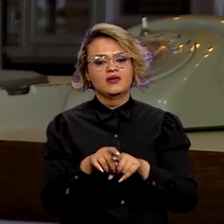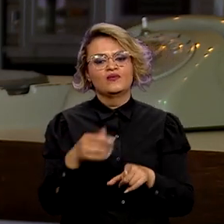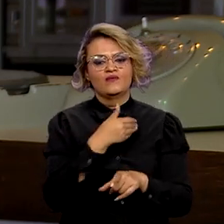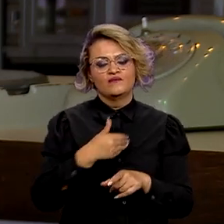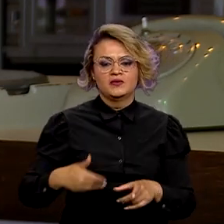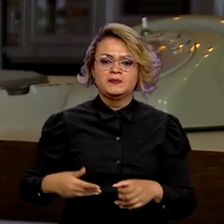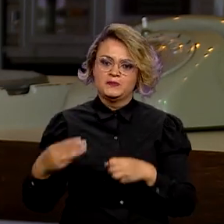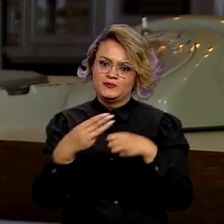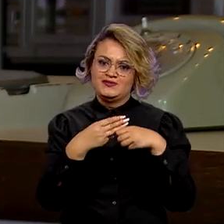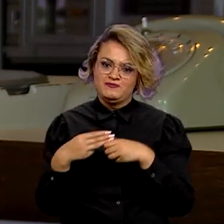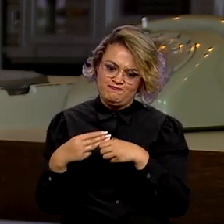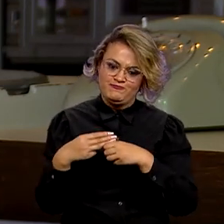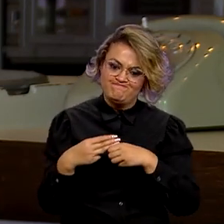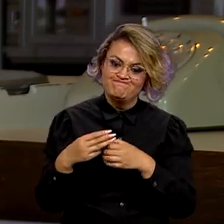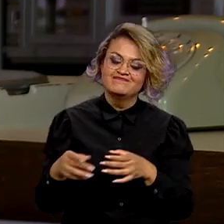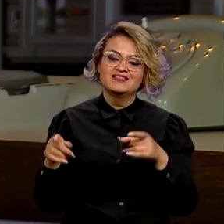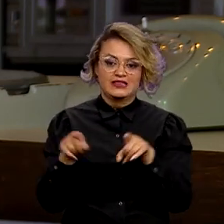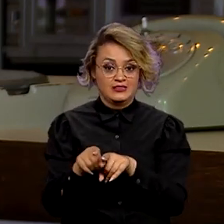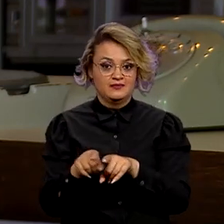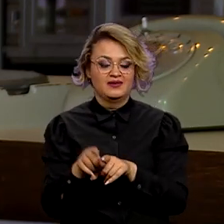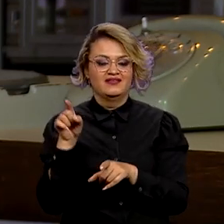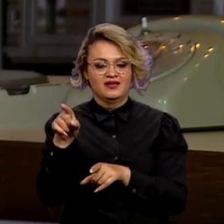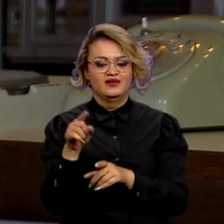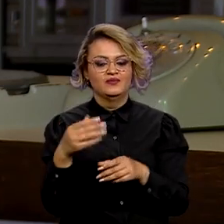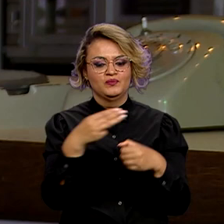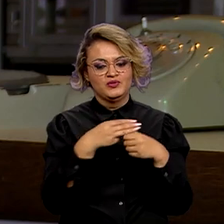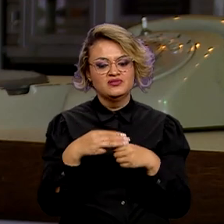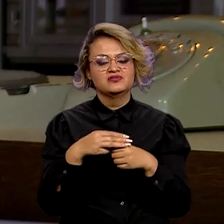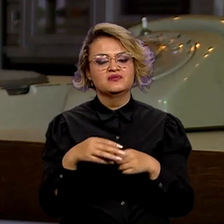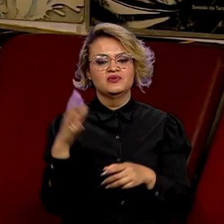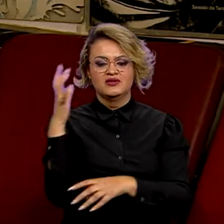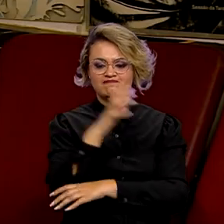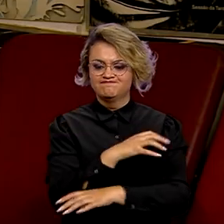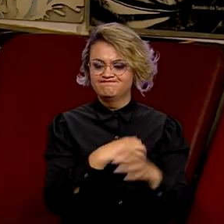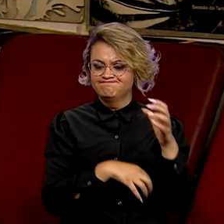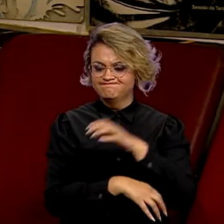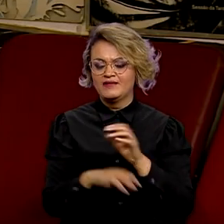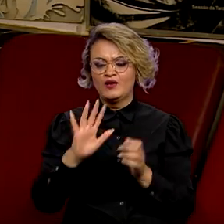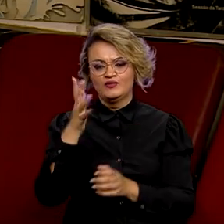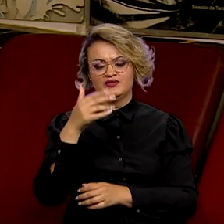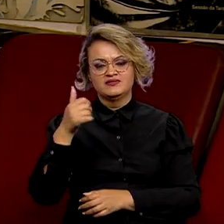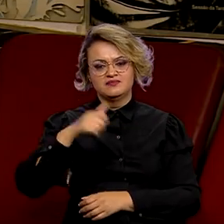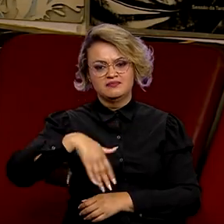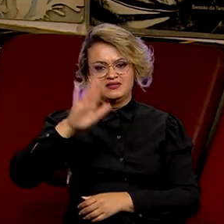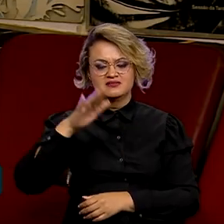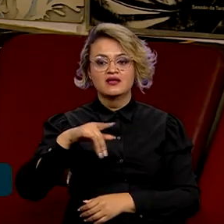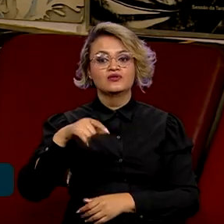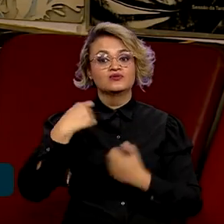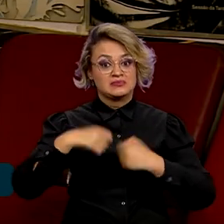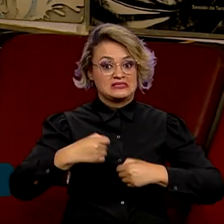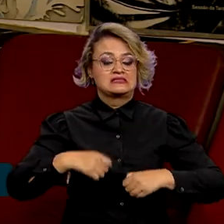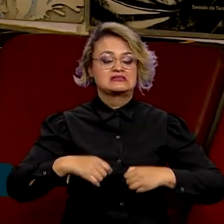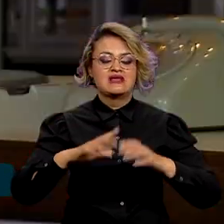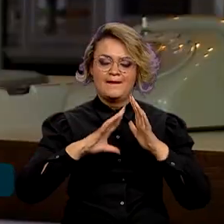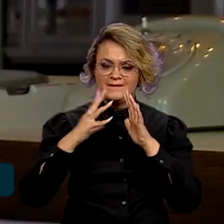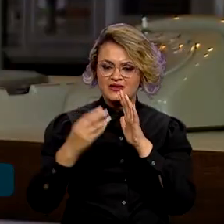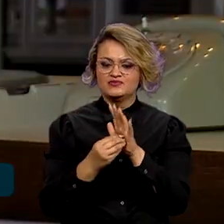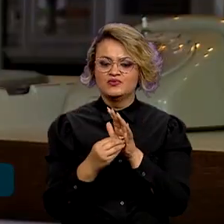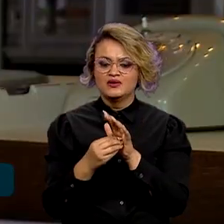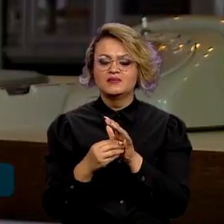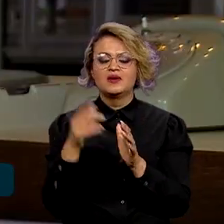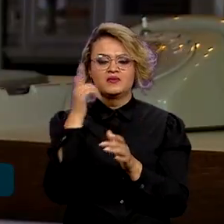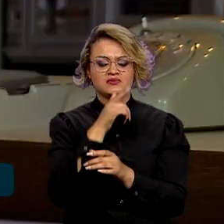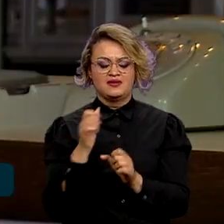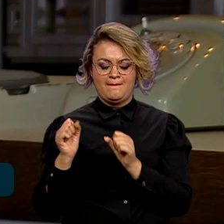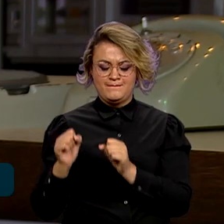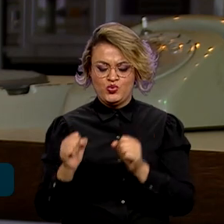governos municipais, inclusive aqueles dos municípios que mais desmatam. Nós dependemos da Amazônia para podermos ser a